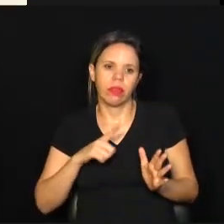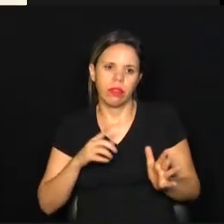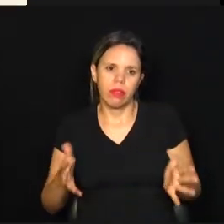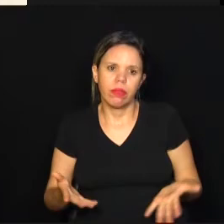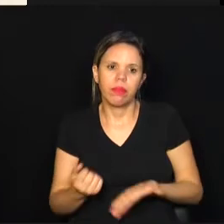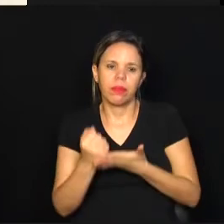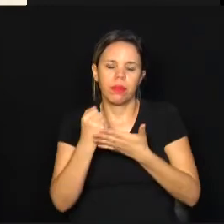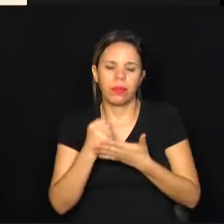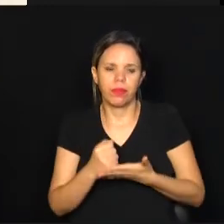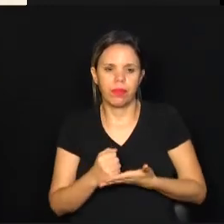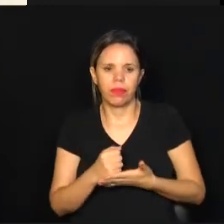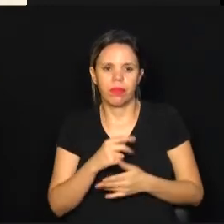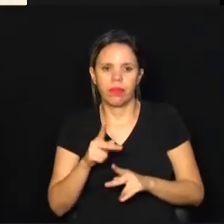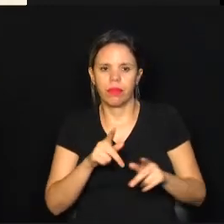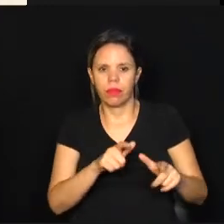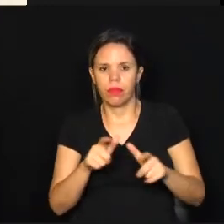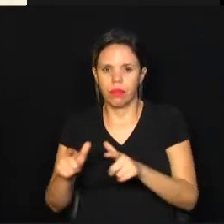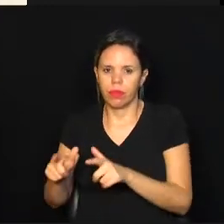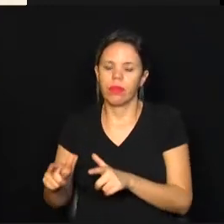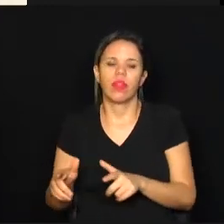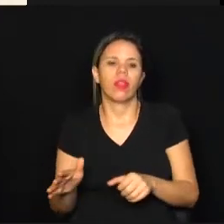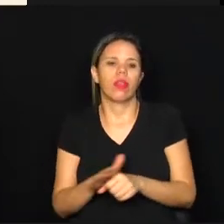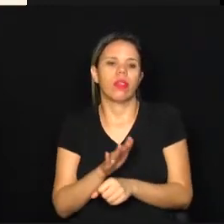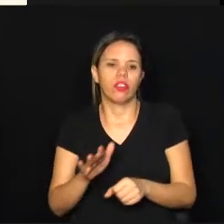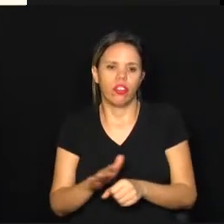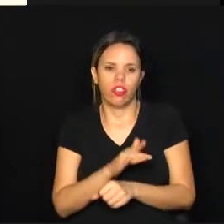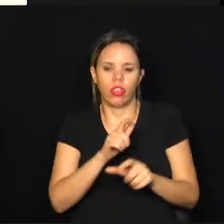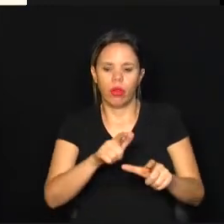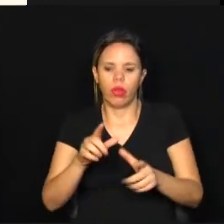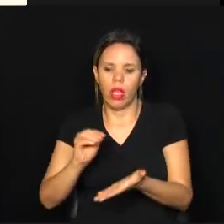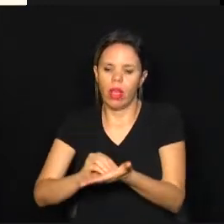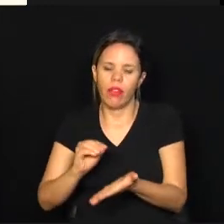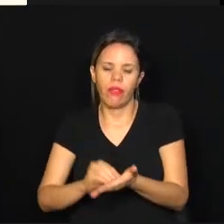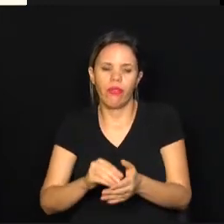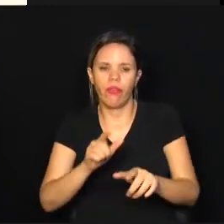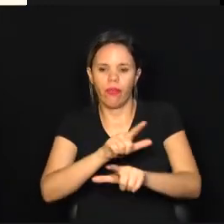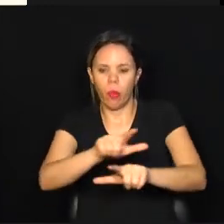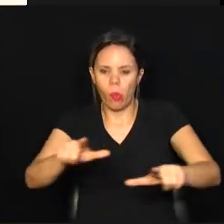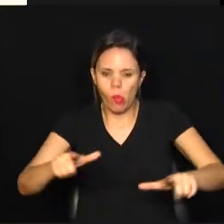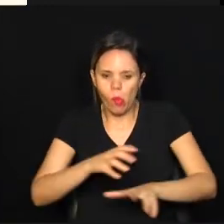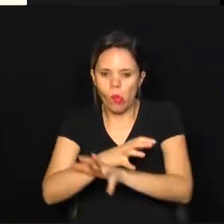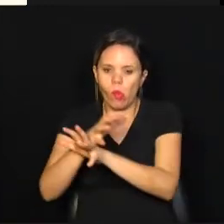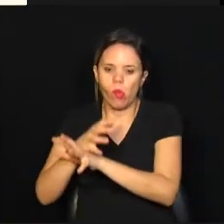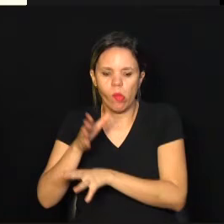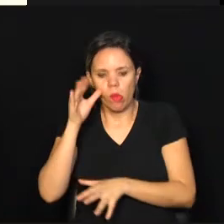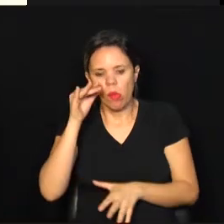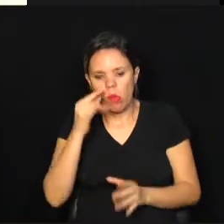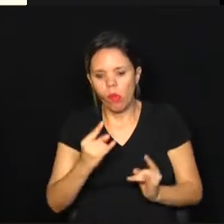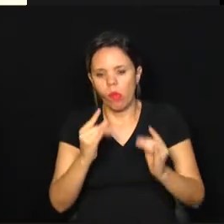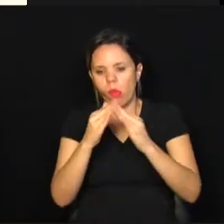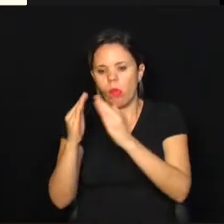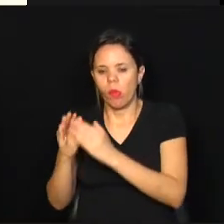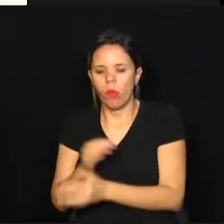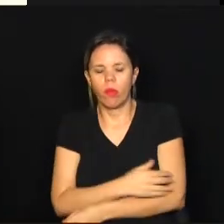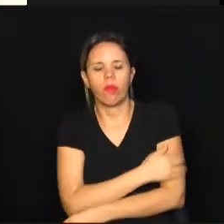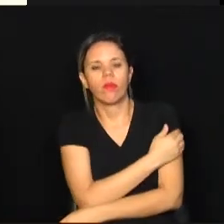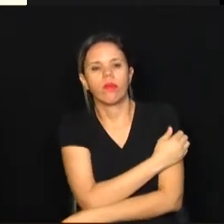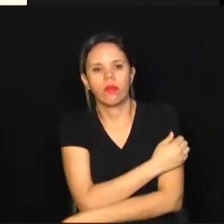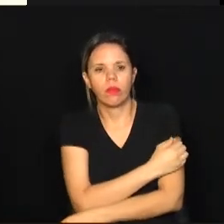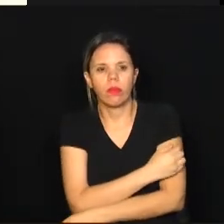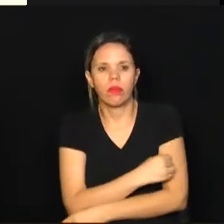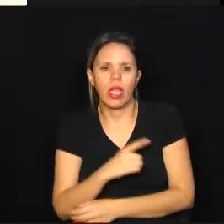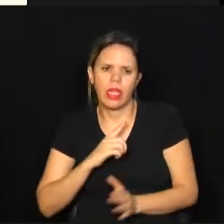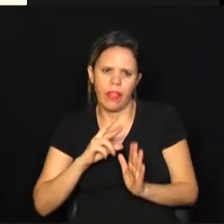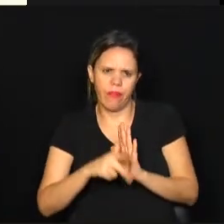incentivar essas ocupações que estão nesses vazios, que acaba gerando uma certa especulação imobiliária. Nós temos